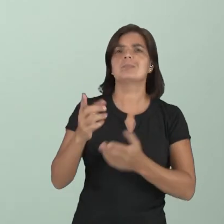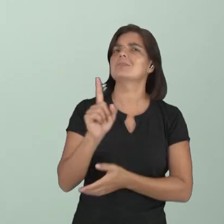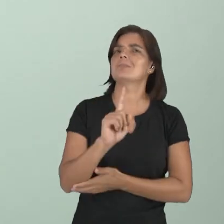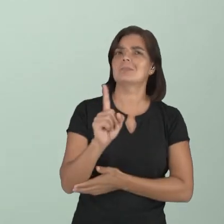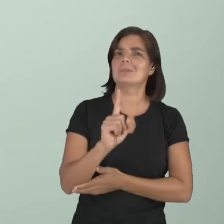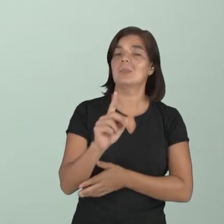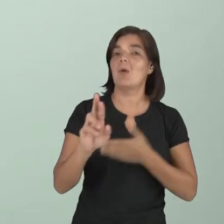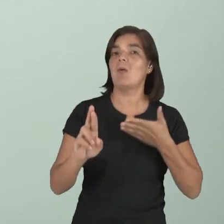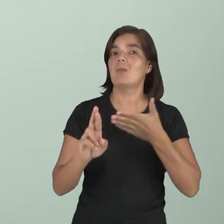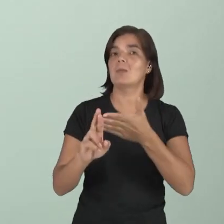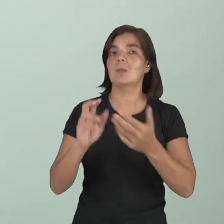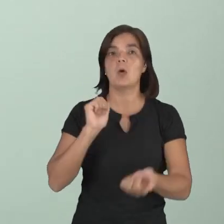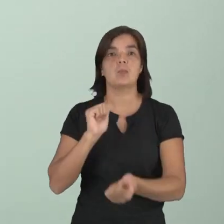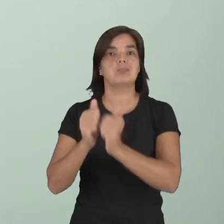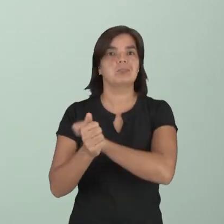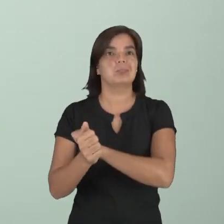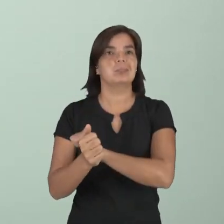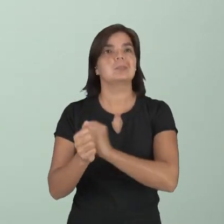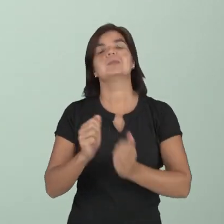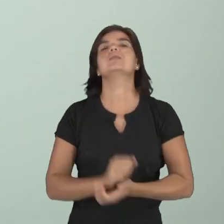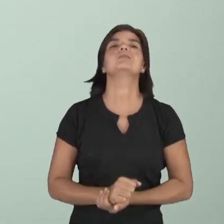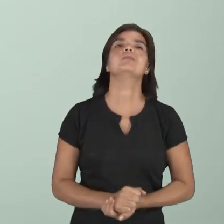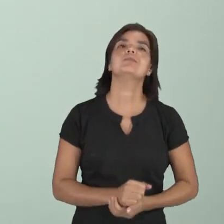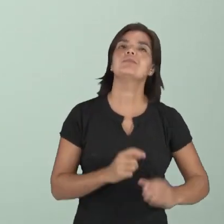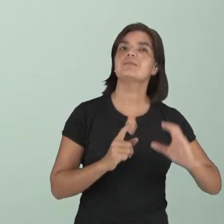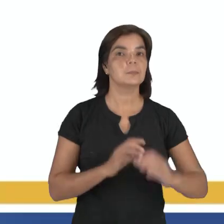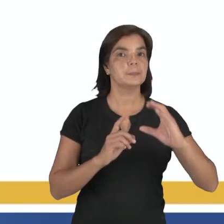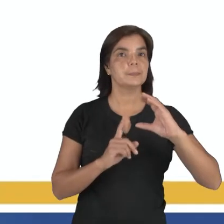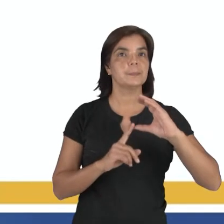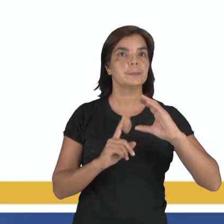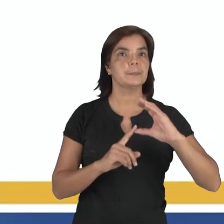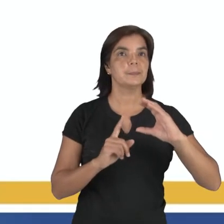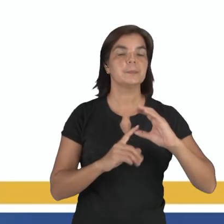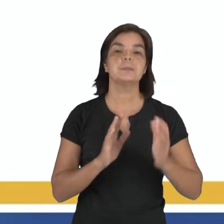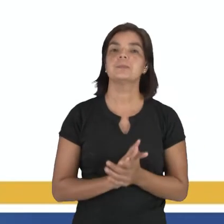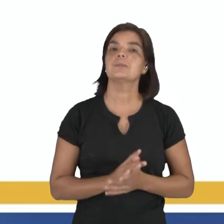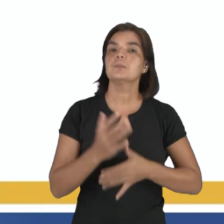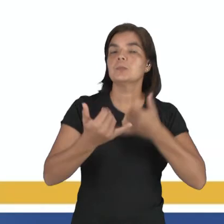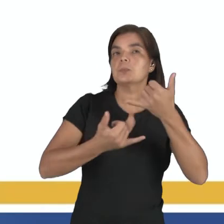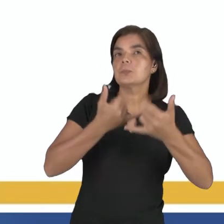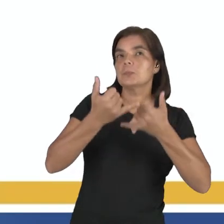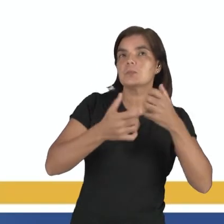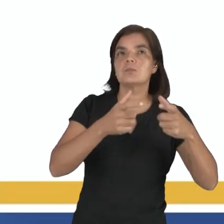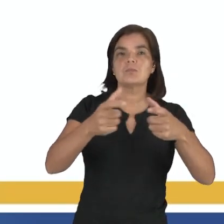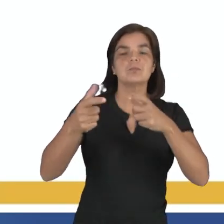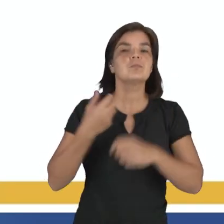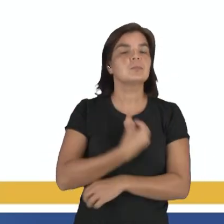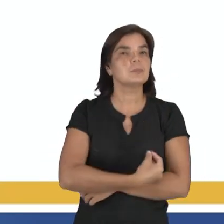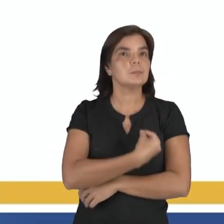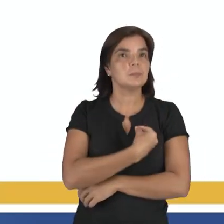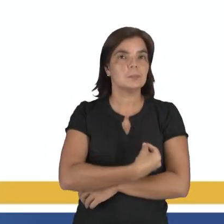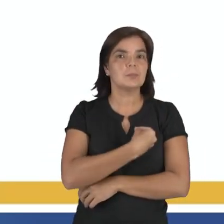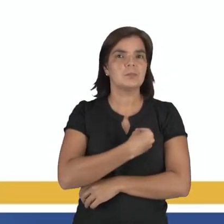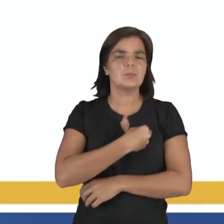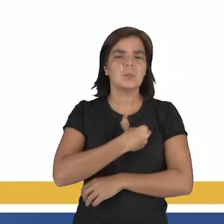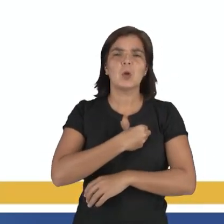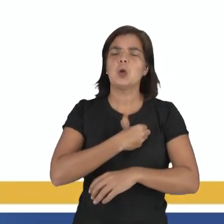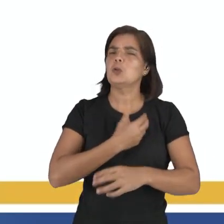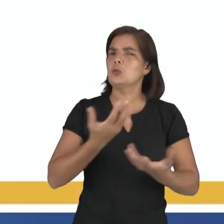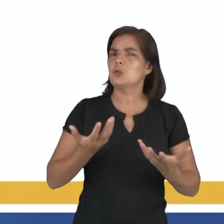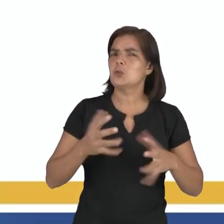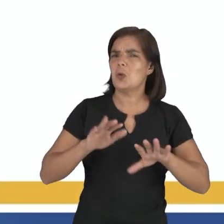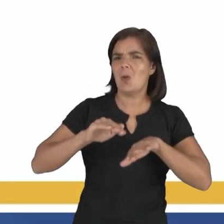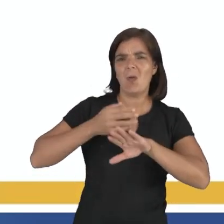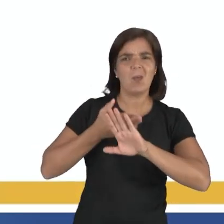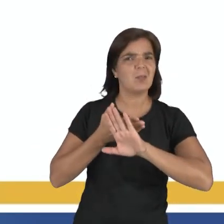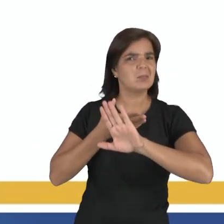também aí se refere ao esporte. Vamos para a letra C. O jogo gera um espaço para vivenciar situações de exclusão